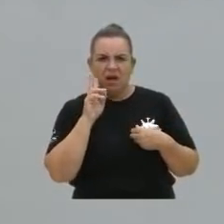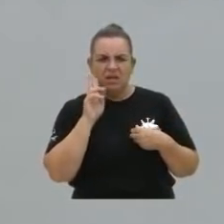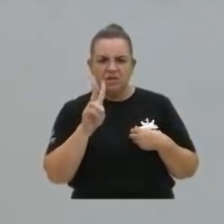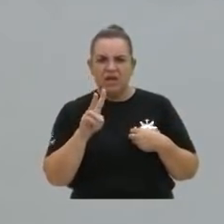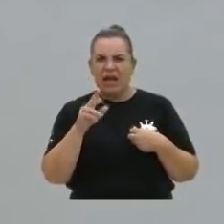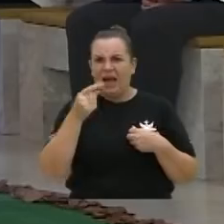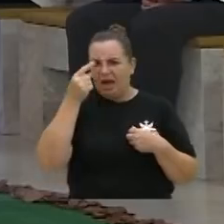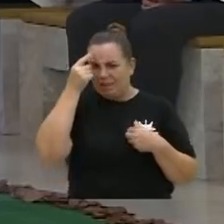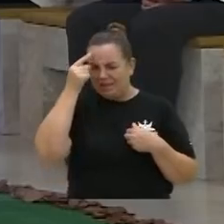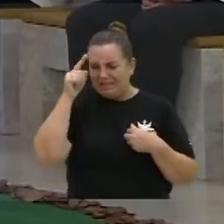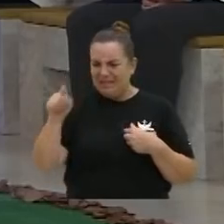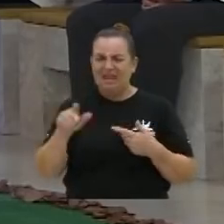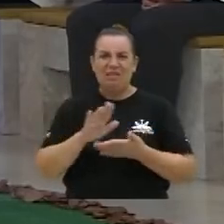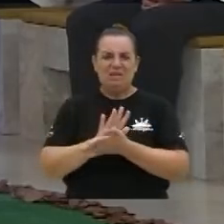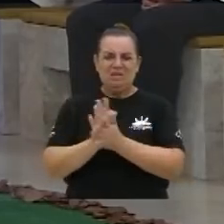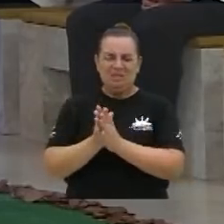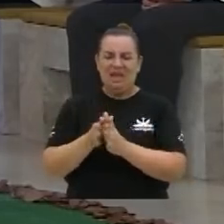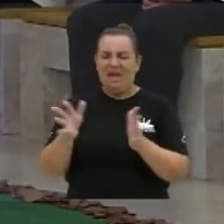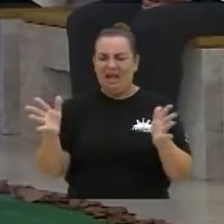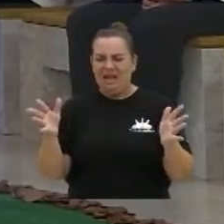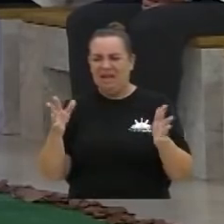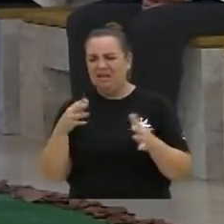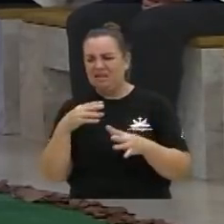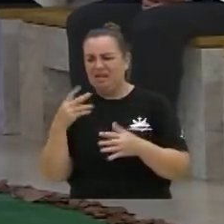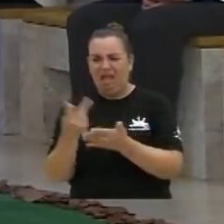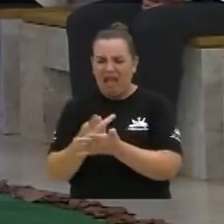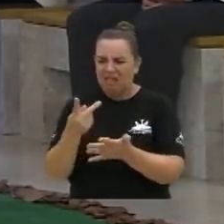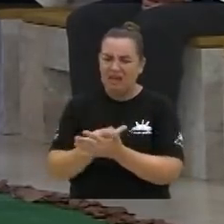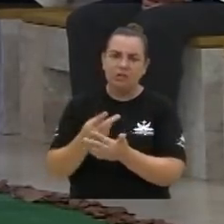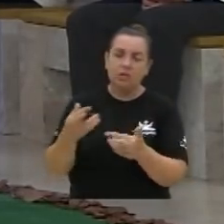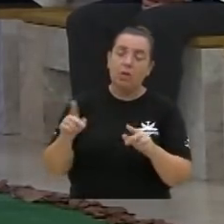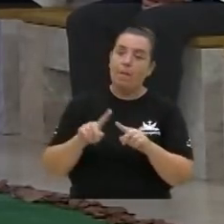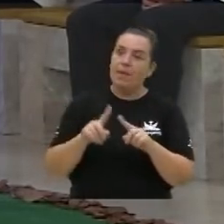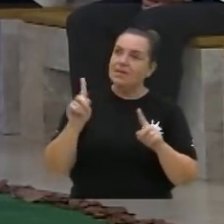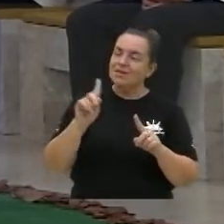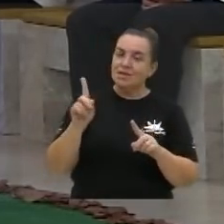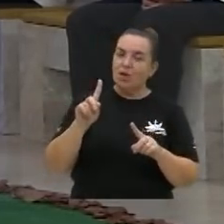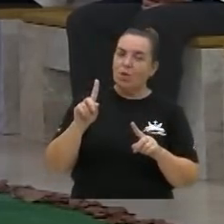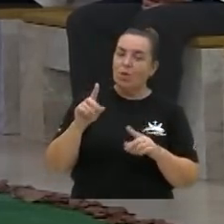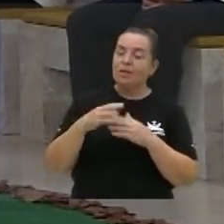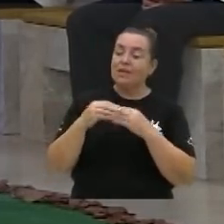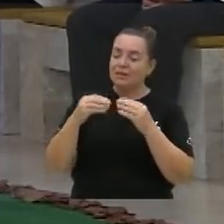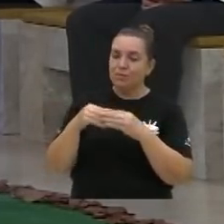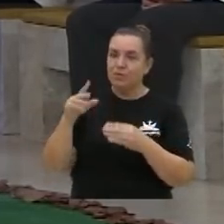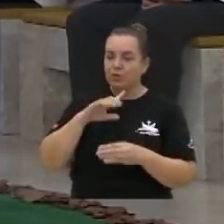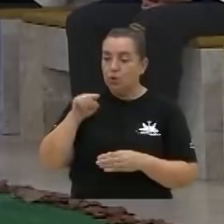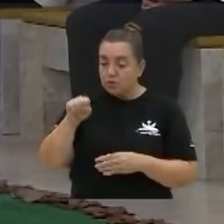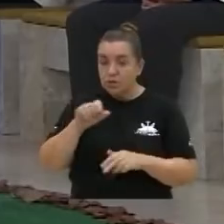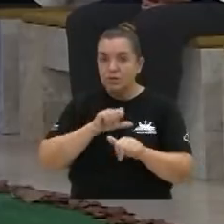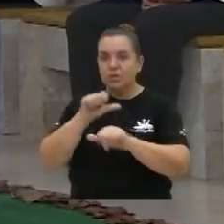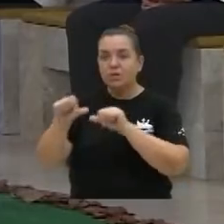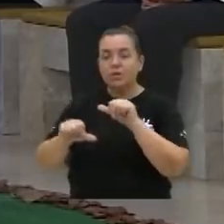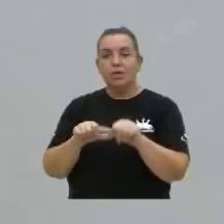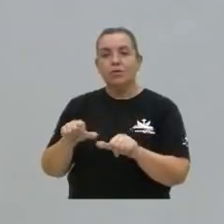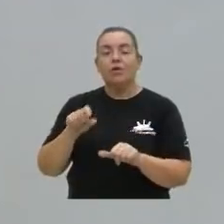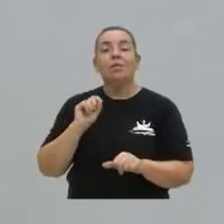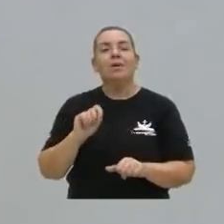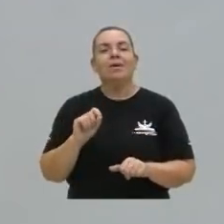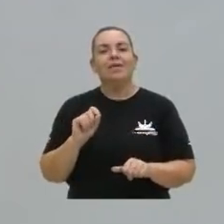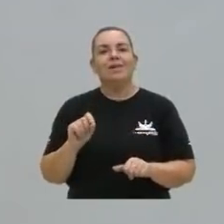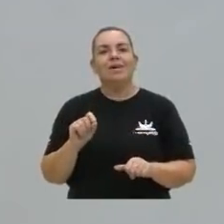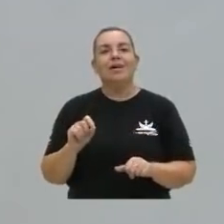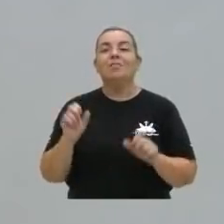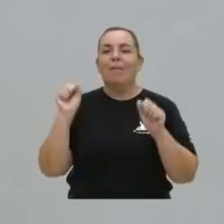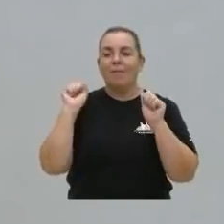desastre. Mas tudo que é um desastre na mão de Deus pode se reverter